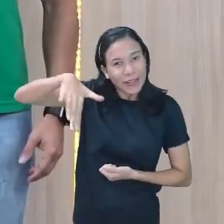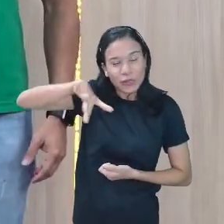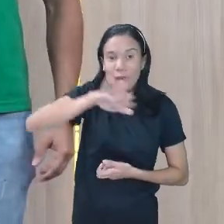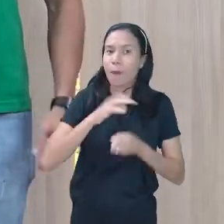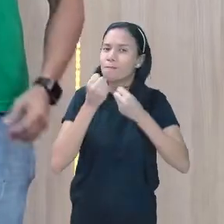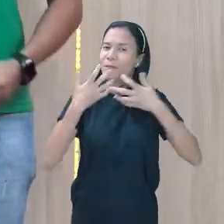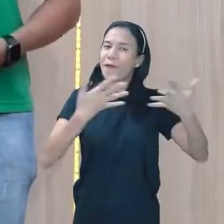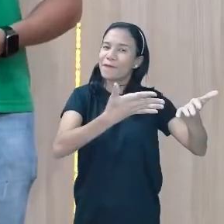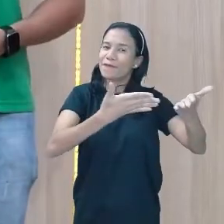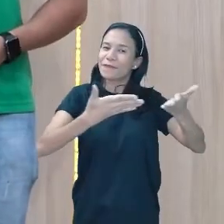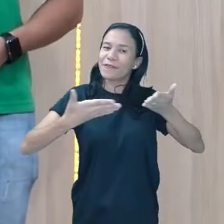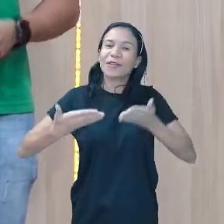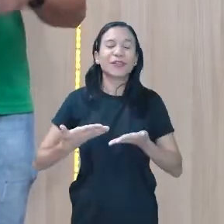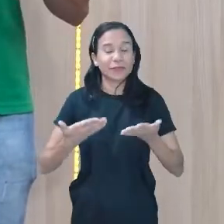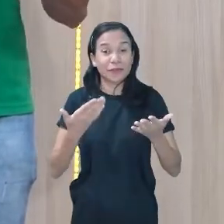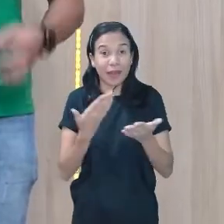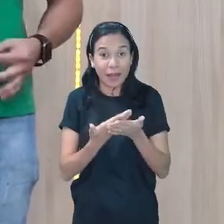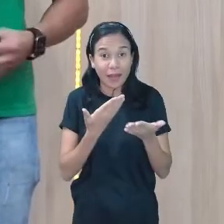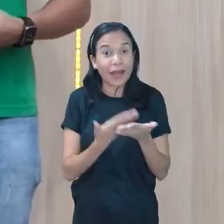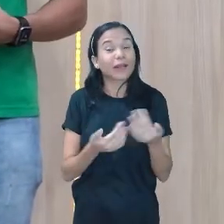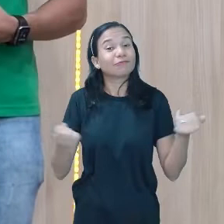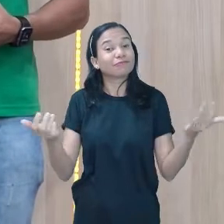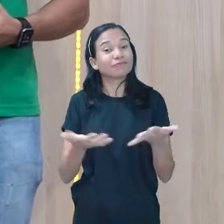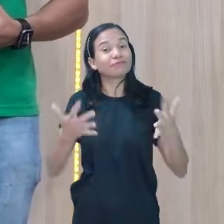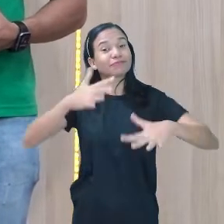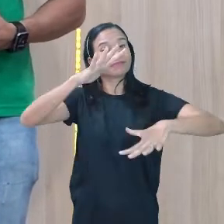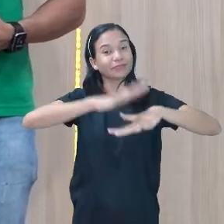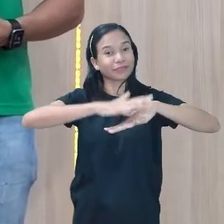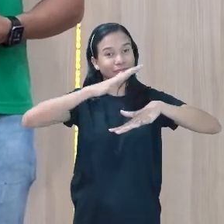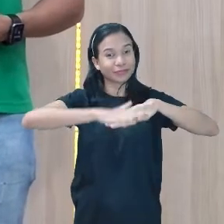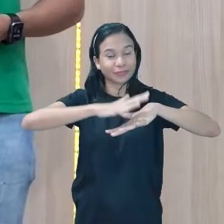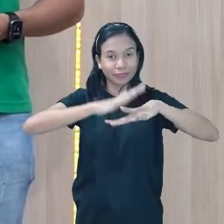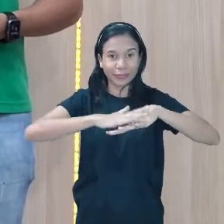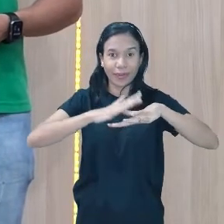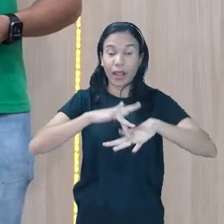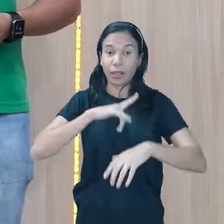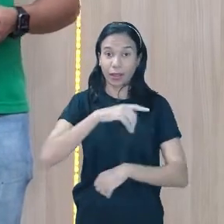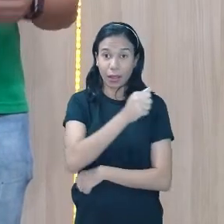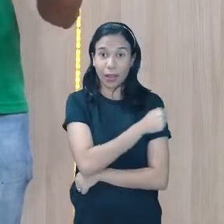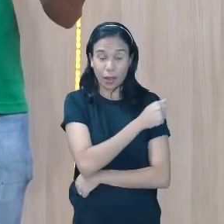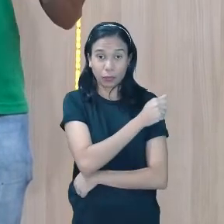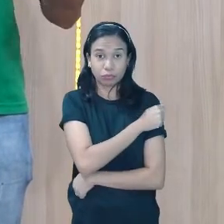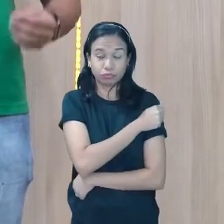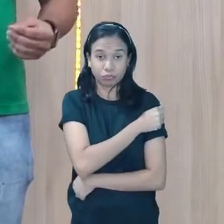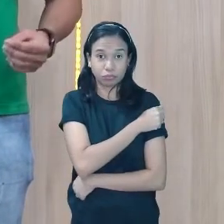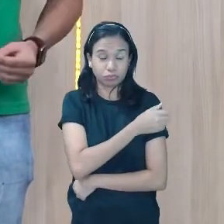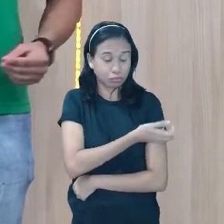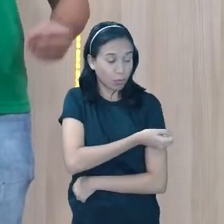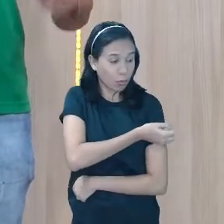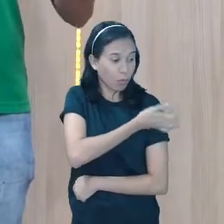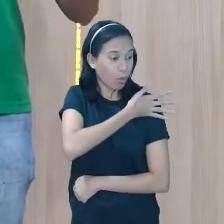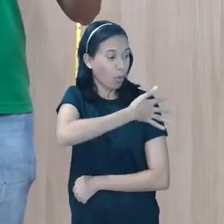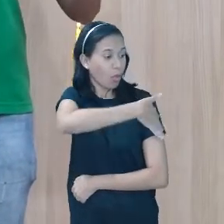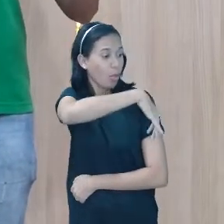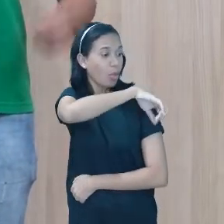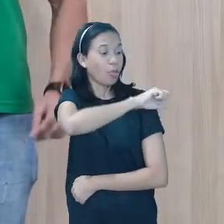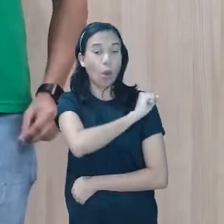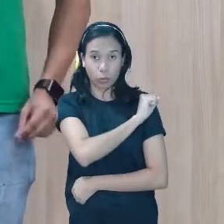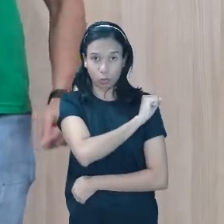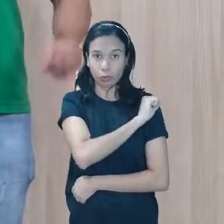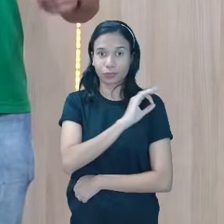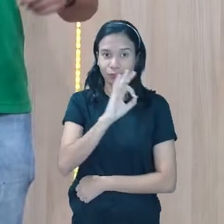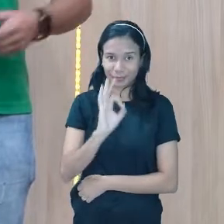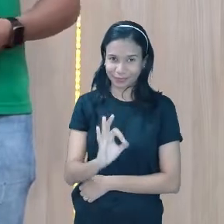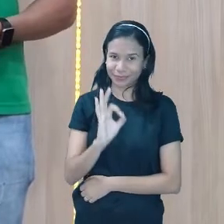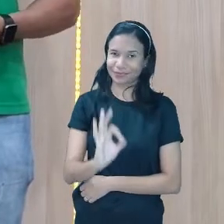pessoal, seja muito bem-vindo a mais uma aula de matemática para os alunos dos anos finais, os